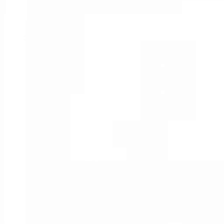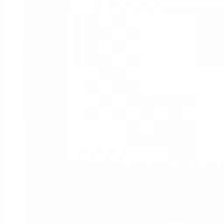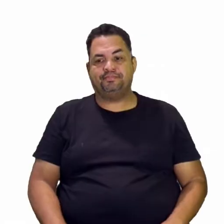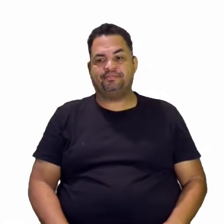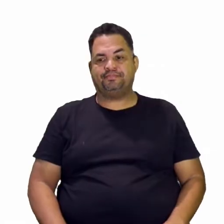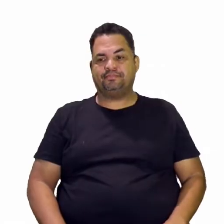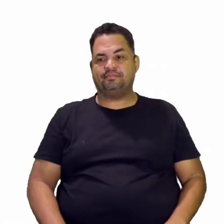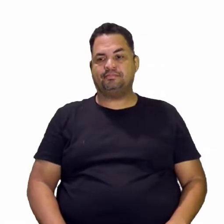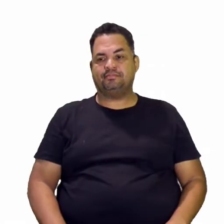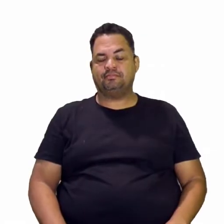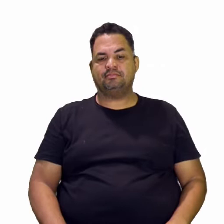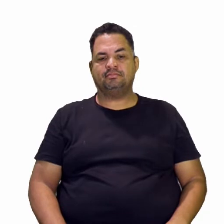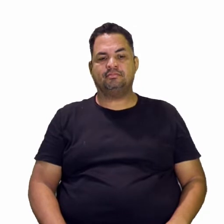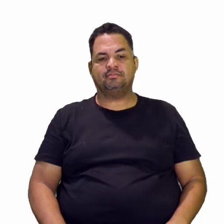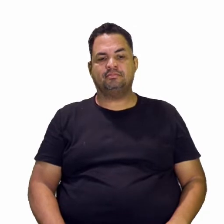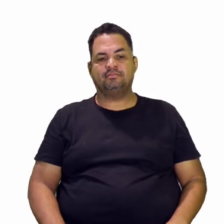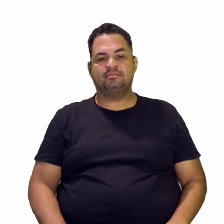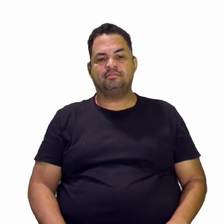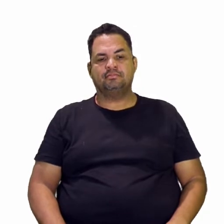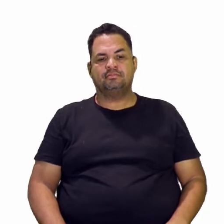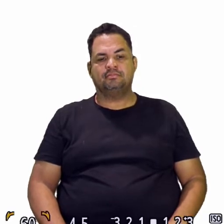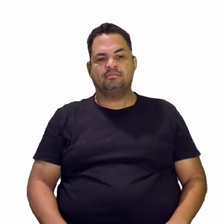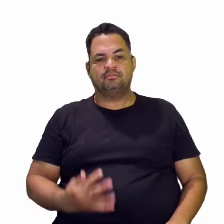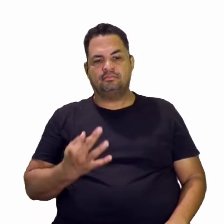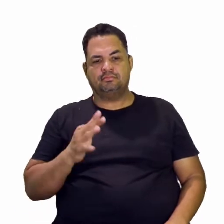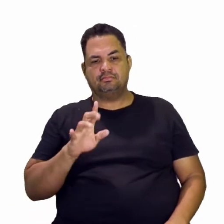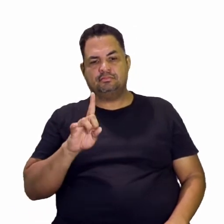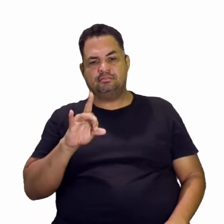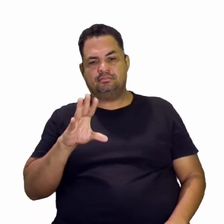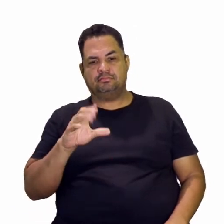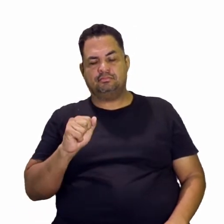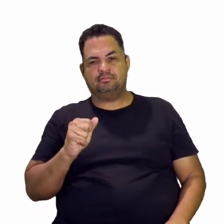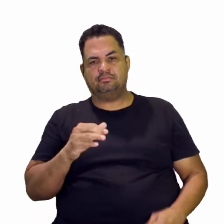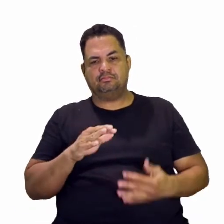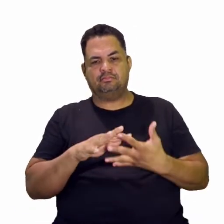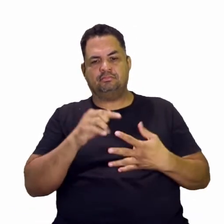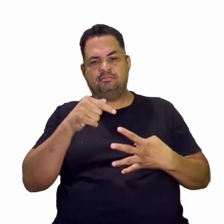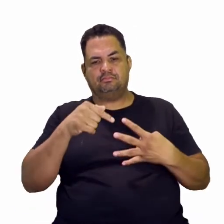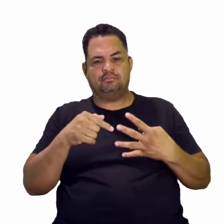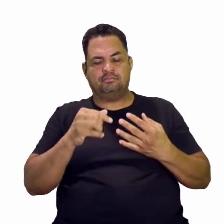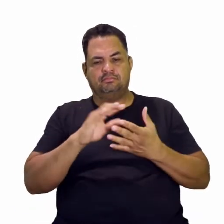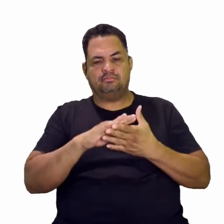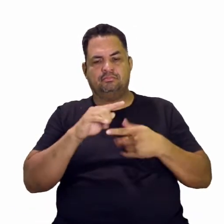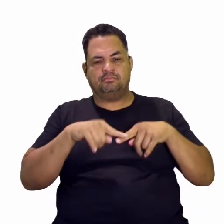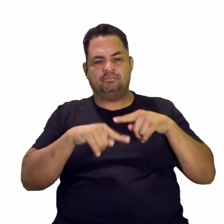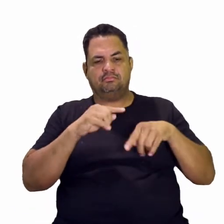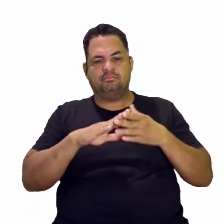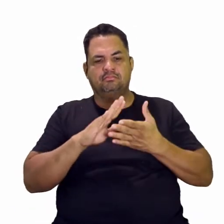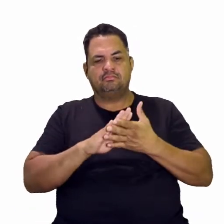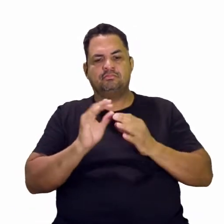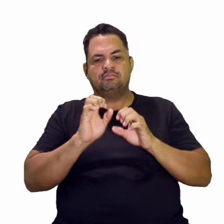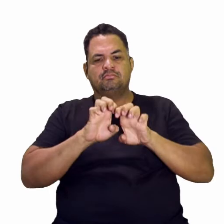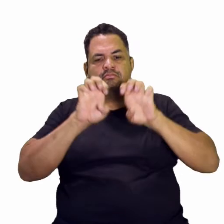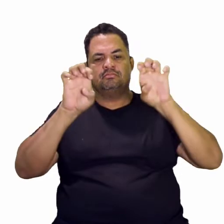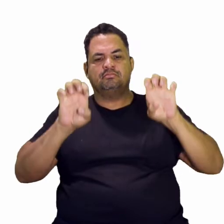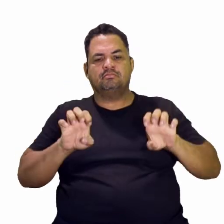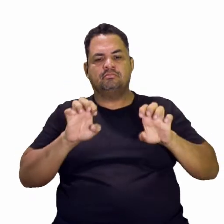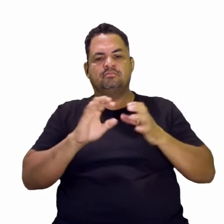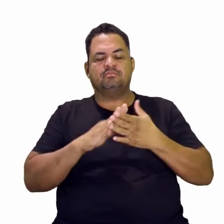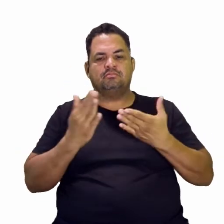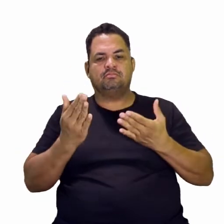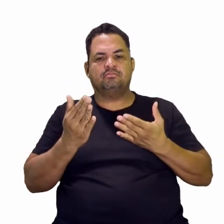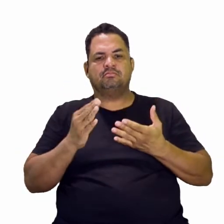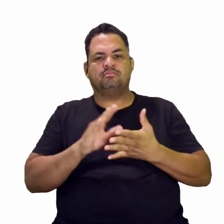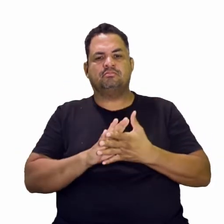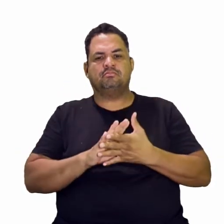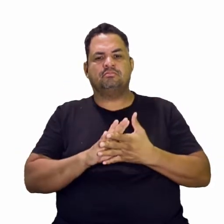lá. Então, esses fosfolipídios, eles são componentes estruturais das nossas membranas plasmáticas e